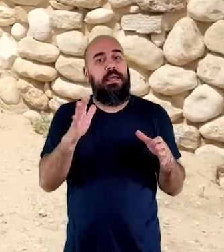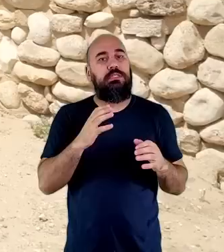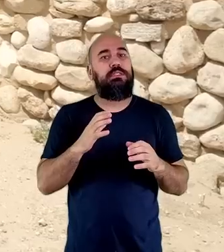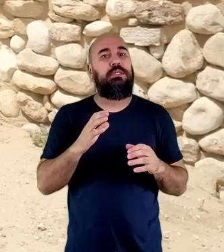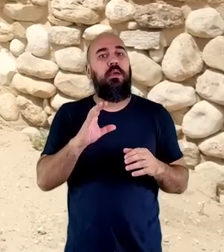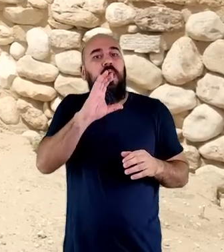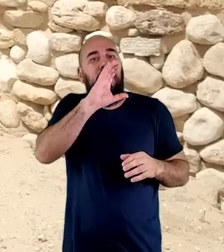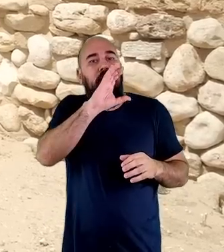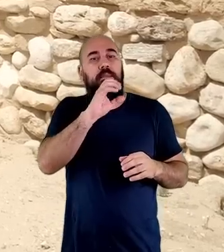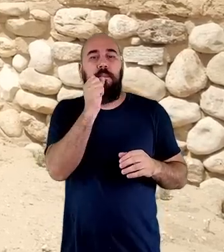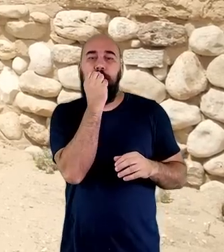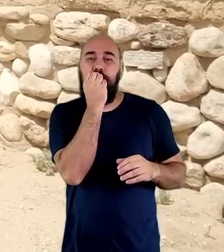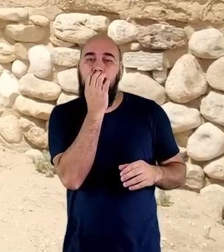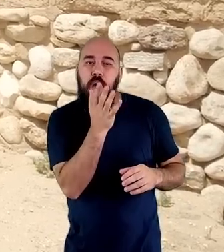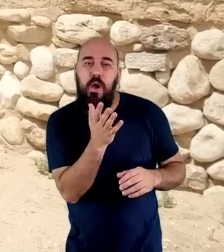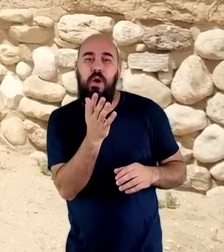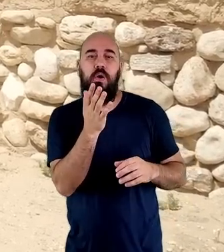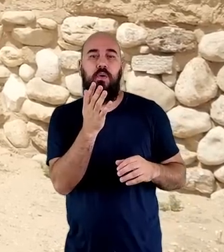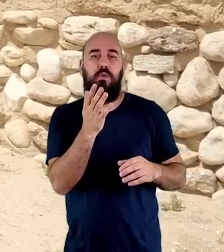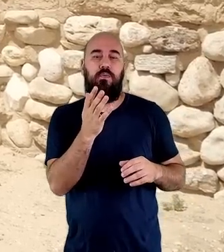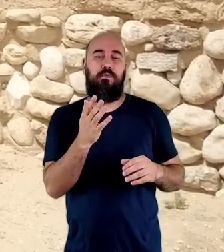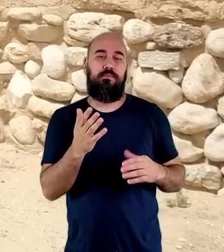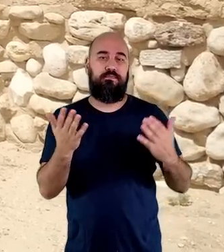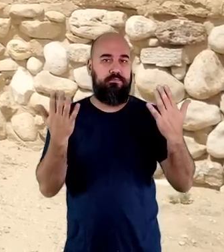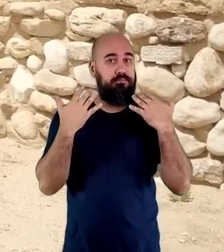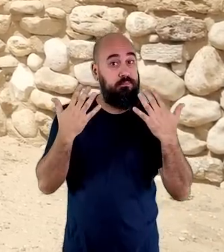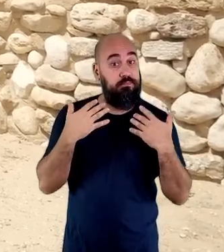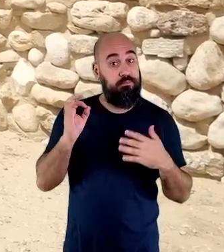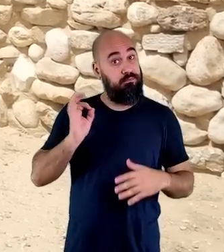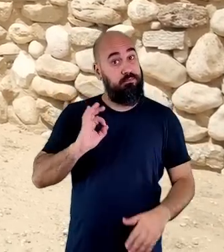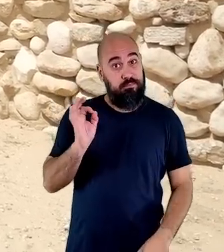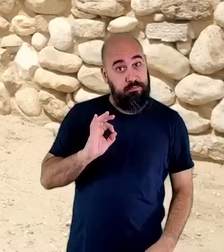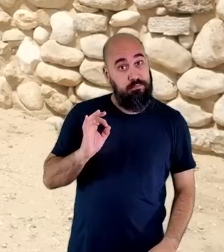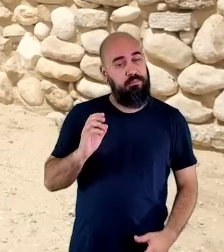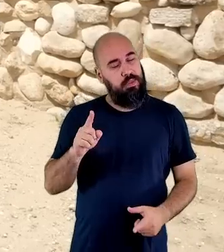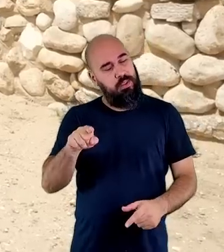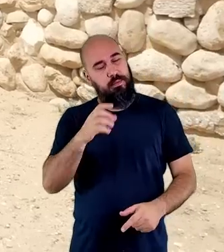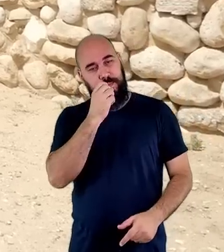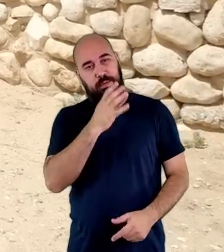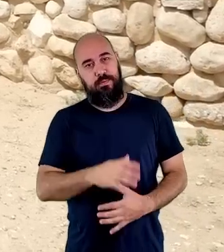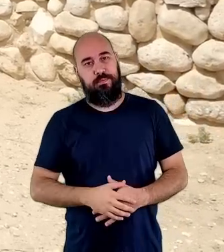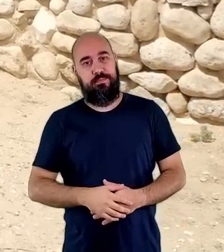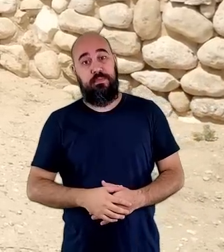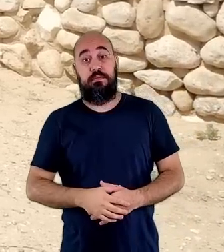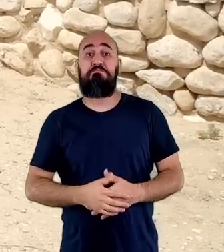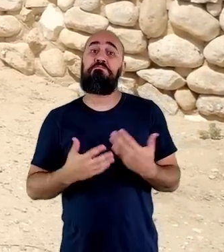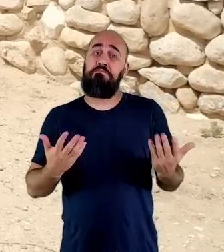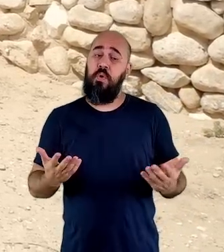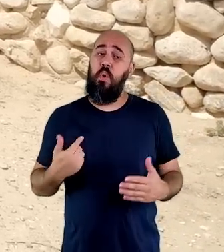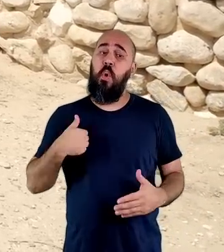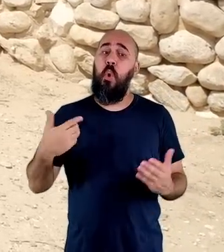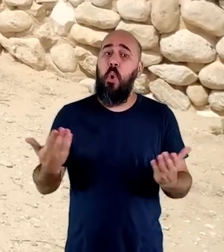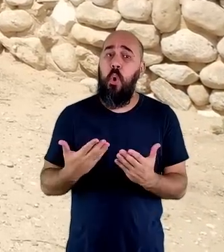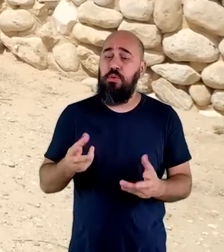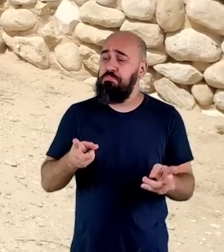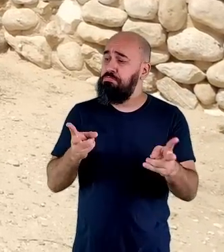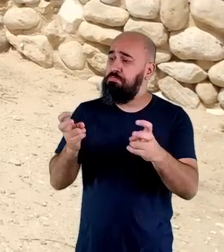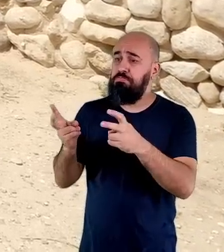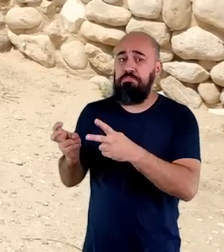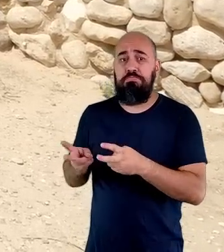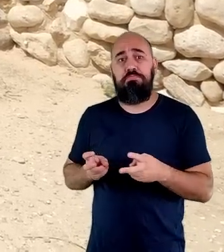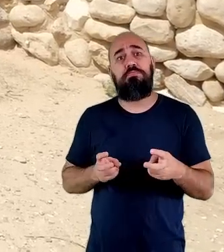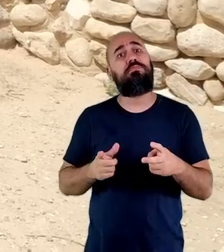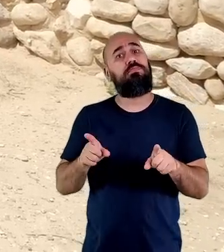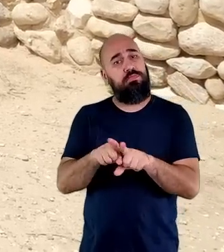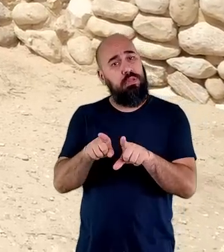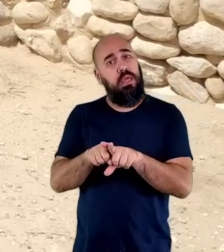residência do período aí de 800 anos a.C., partes dessa estrutura ainda eram comumente utilizadas na época do Novo